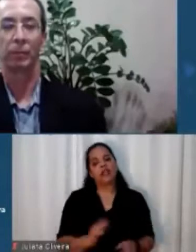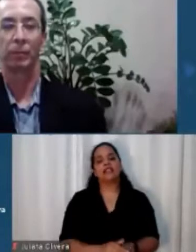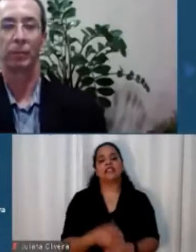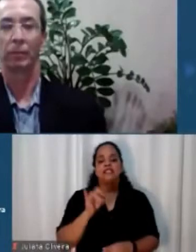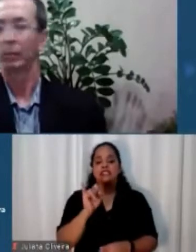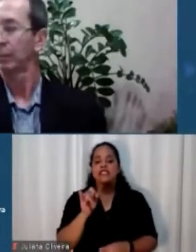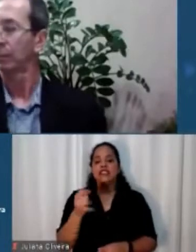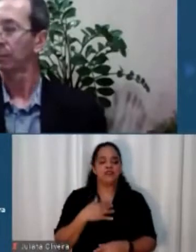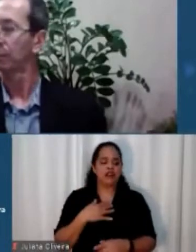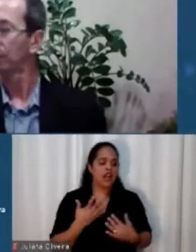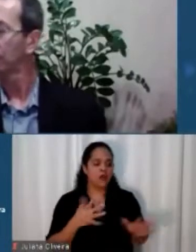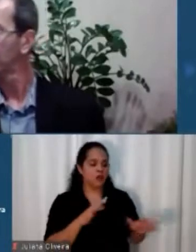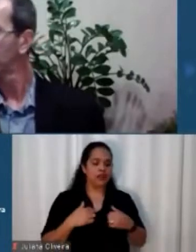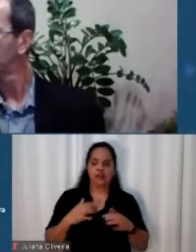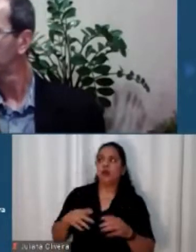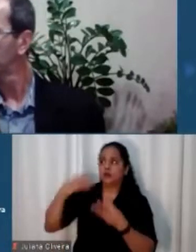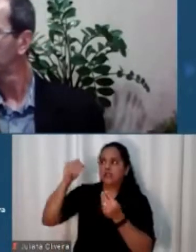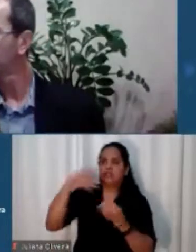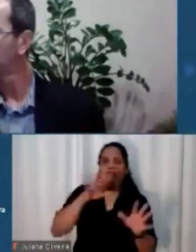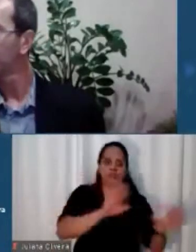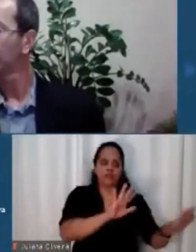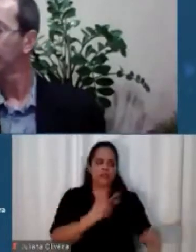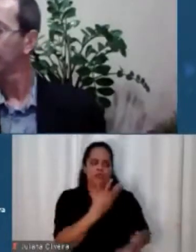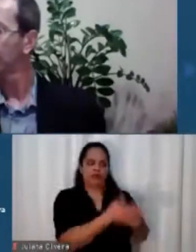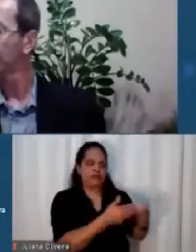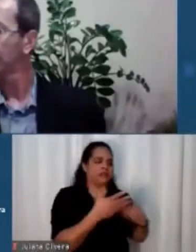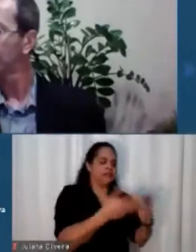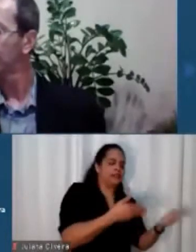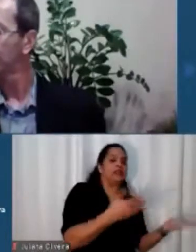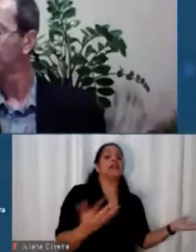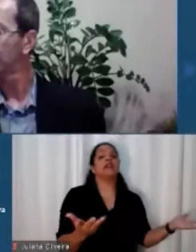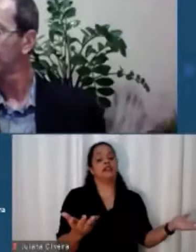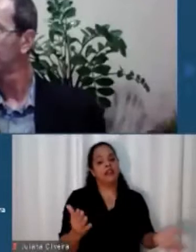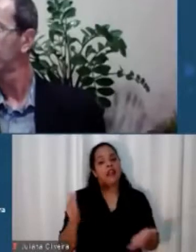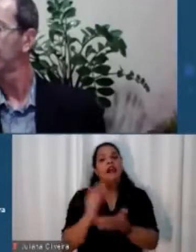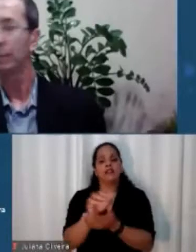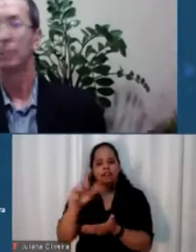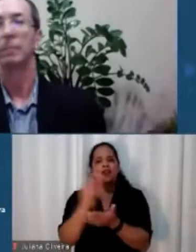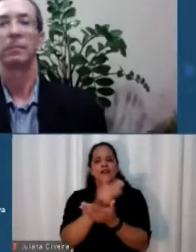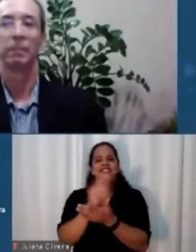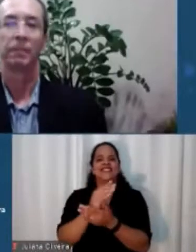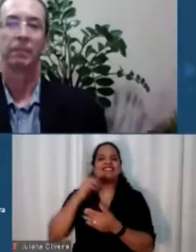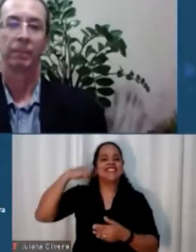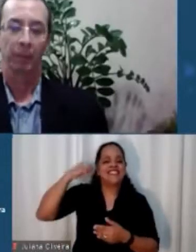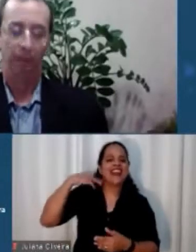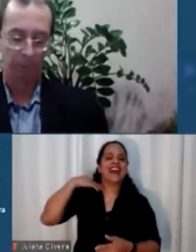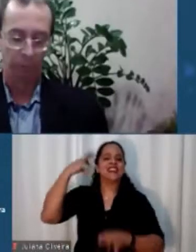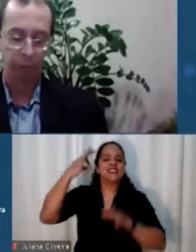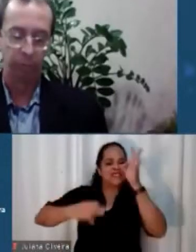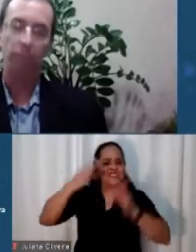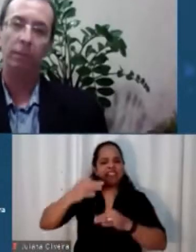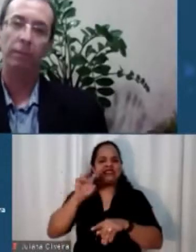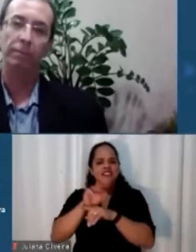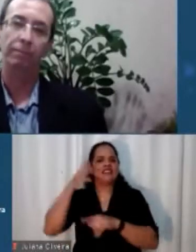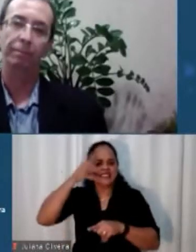ampla assistência de juristas que estão nos acompanhando. Isenta de responsabilidade? Certamente não.